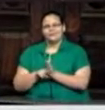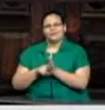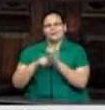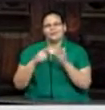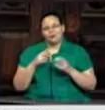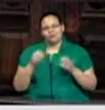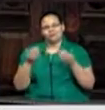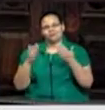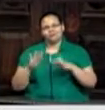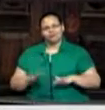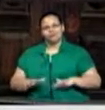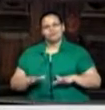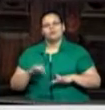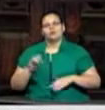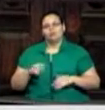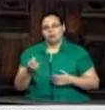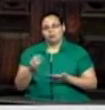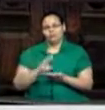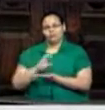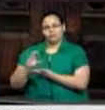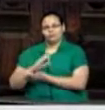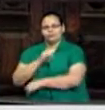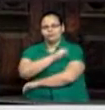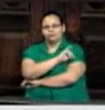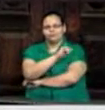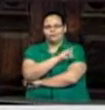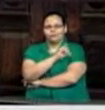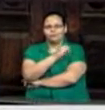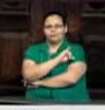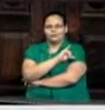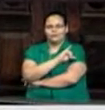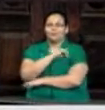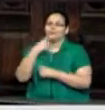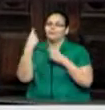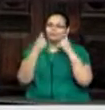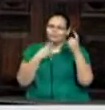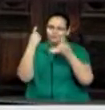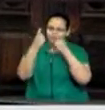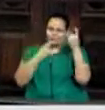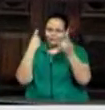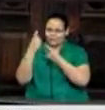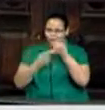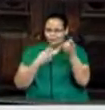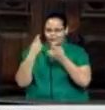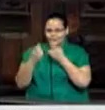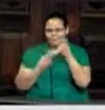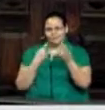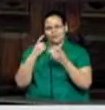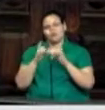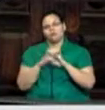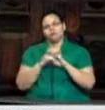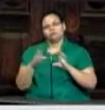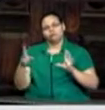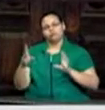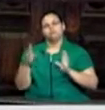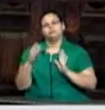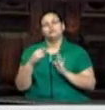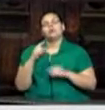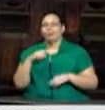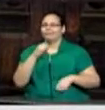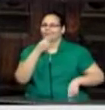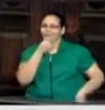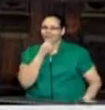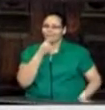queda permanente de arrecadação no Estado do Rio de Janeiro, e se preocupe em recuperar receitas. É